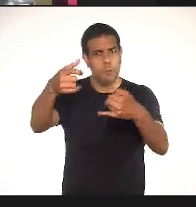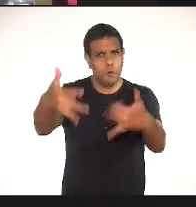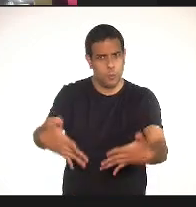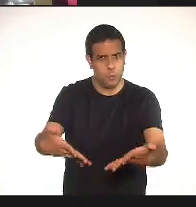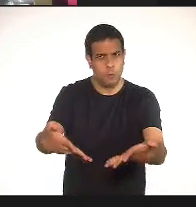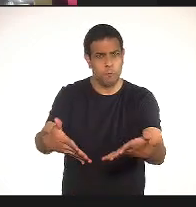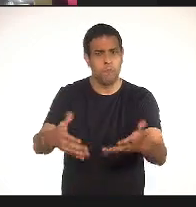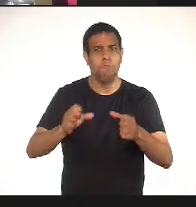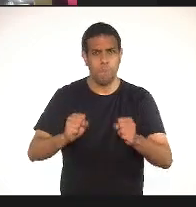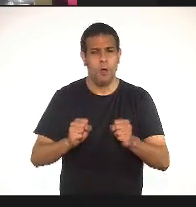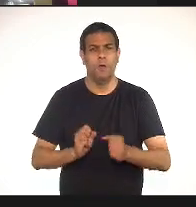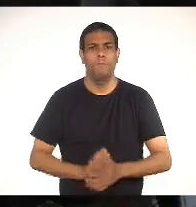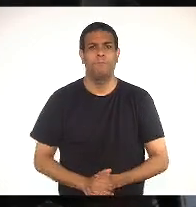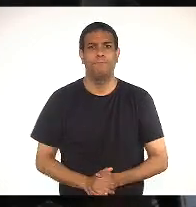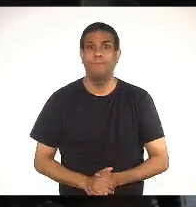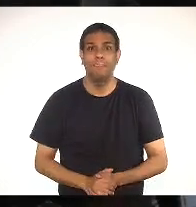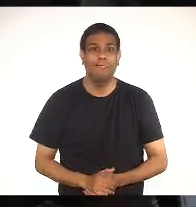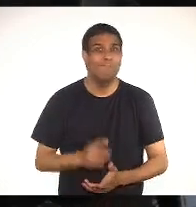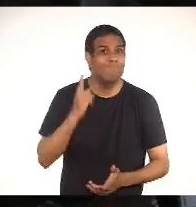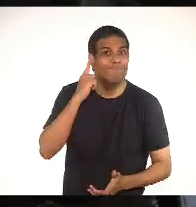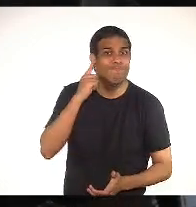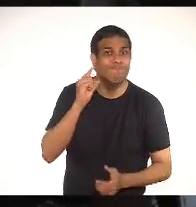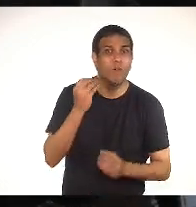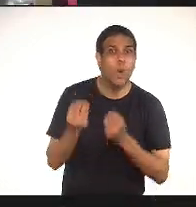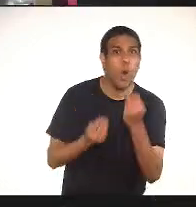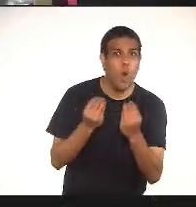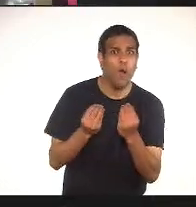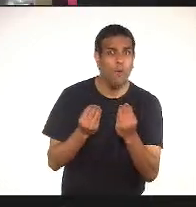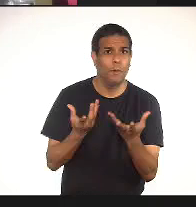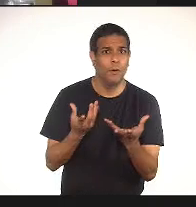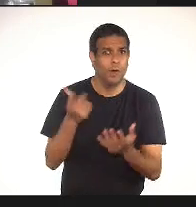Oi, amigo. Está sem som agora, Samuel.